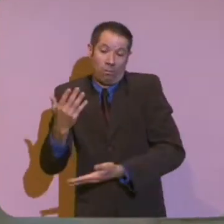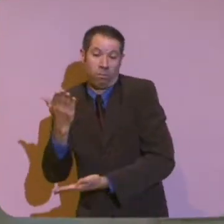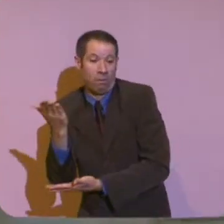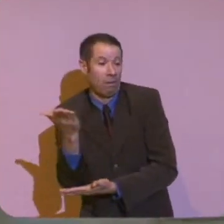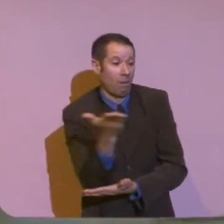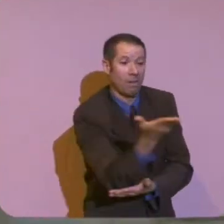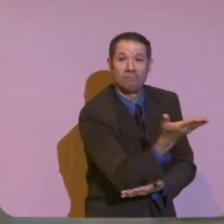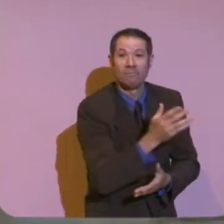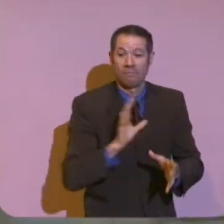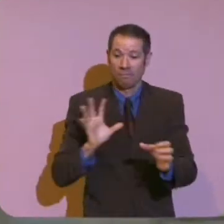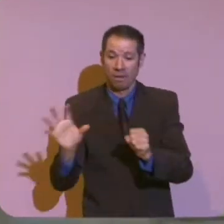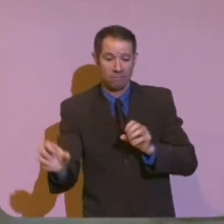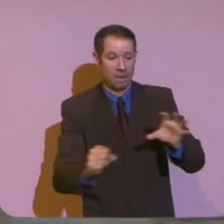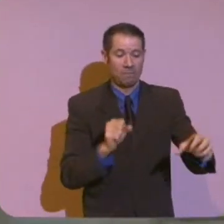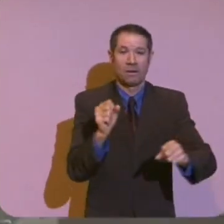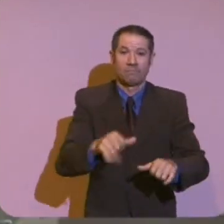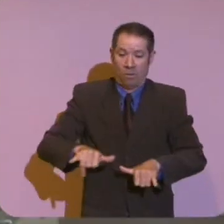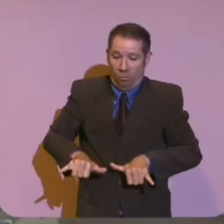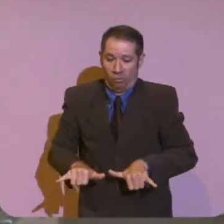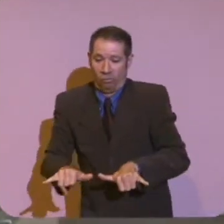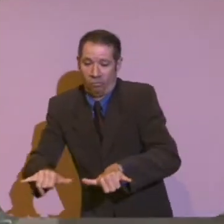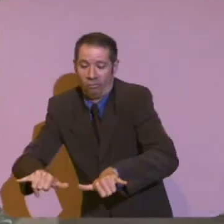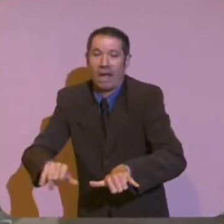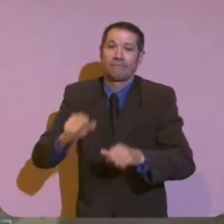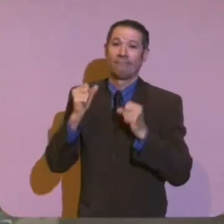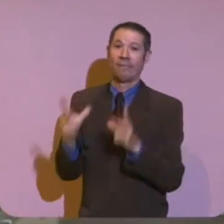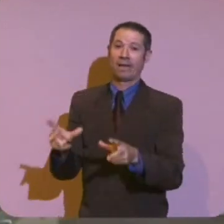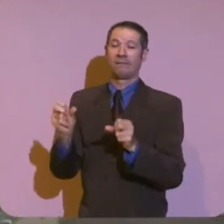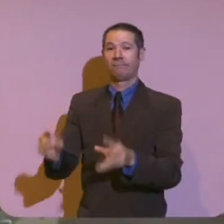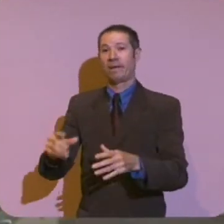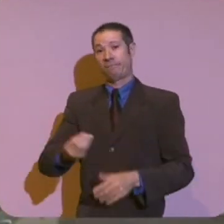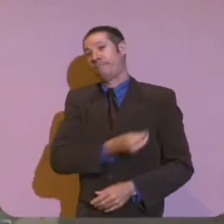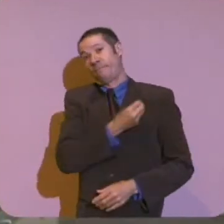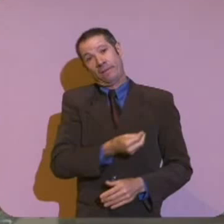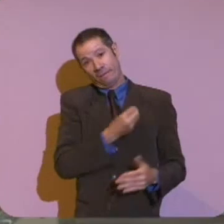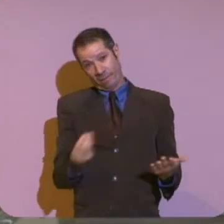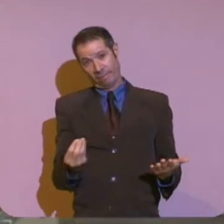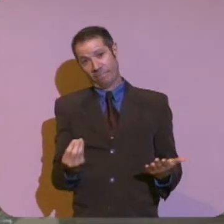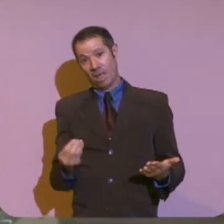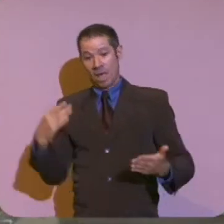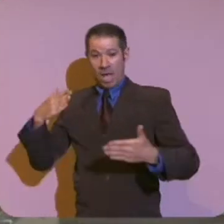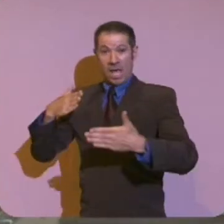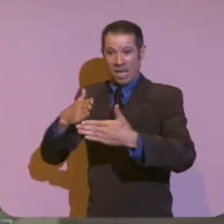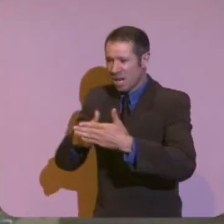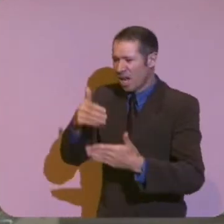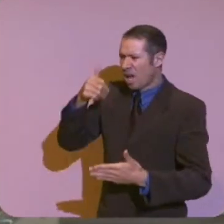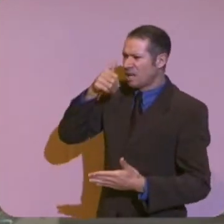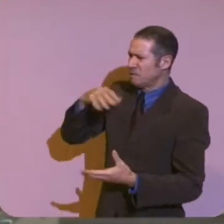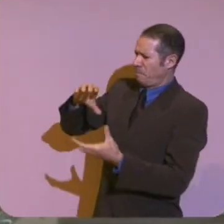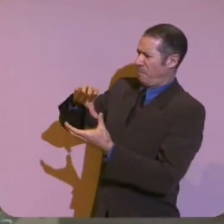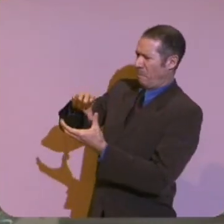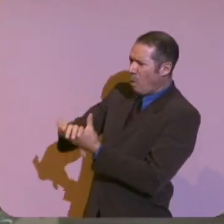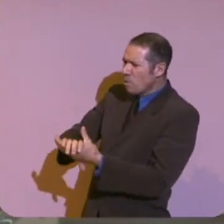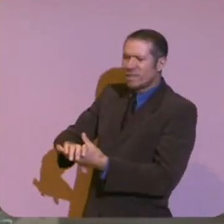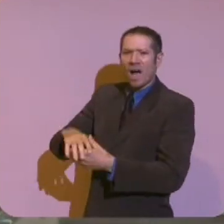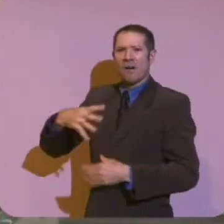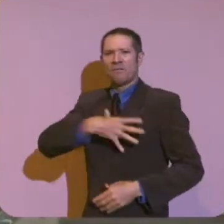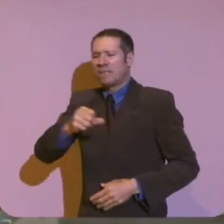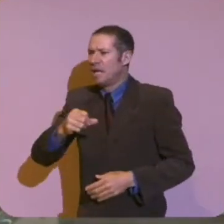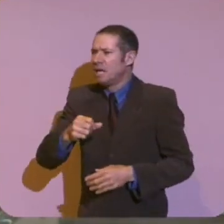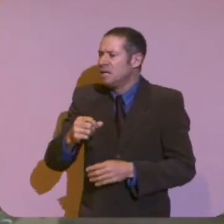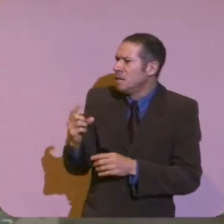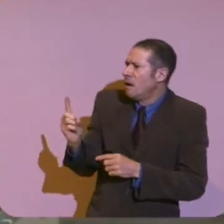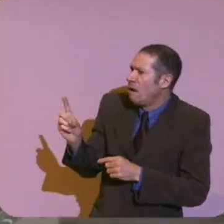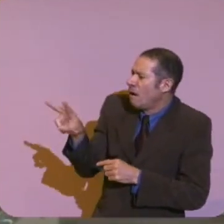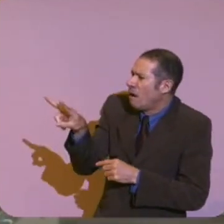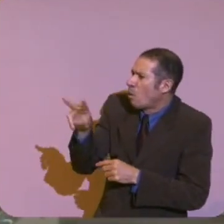de papéis, para sobreviver disso. E aí chega a esposa e a filha, porque ele queria fugir daquelas pessoas